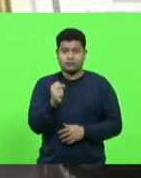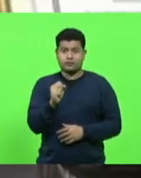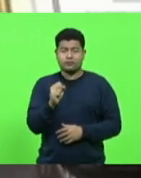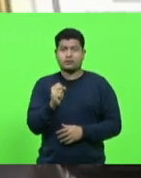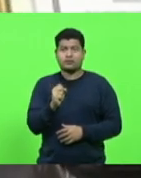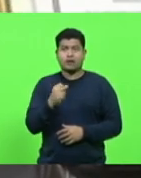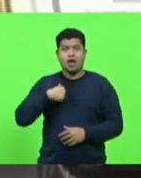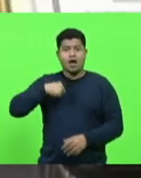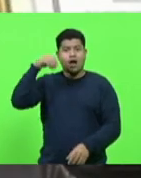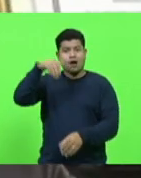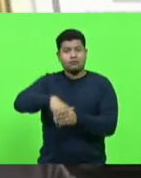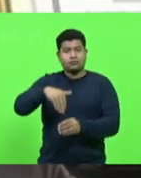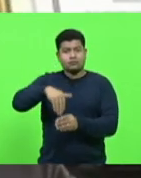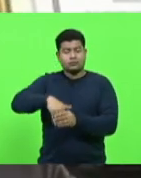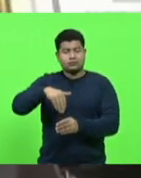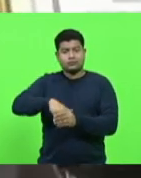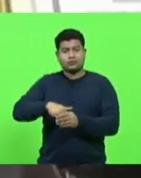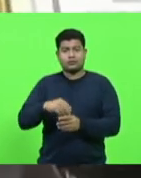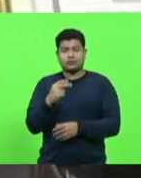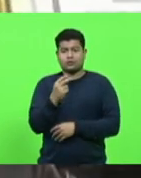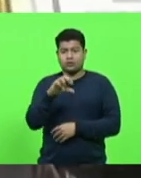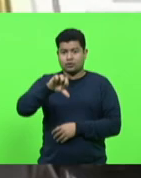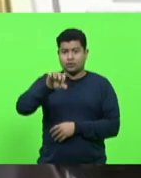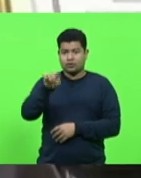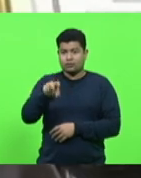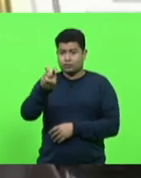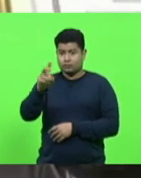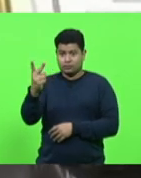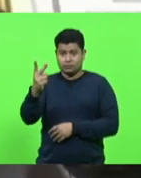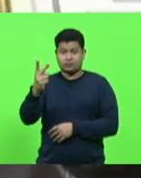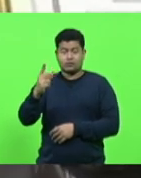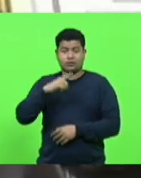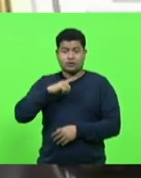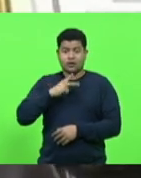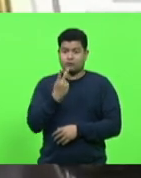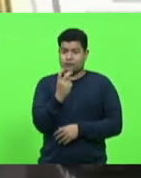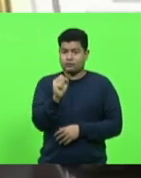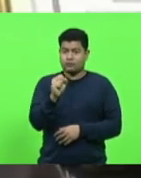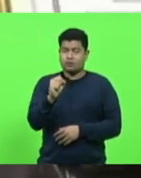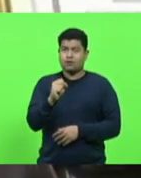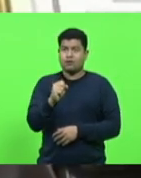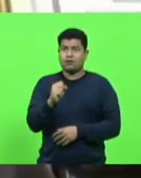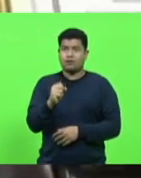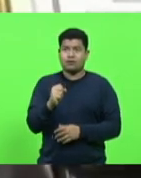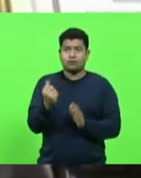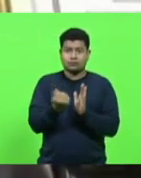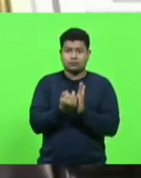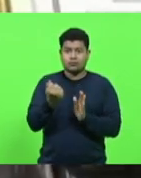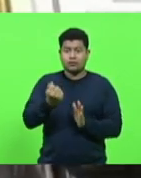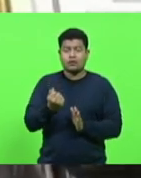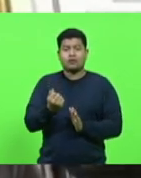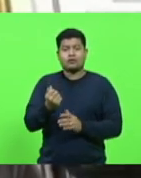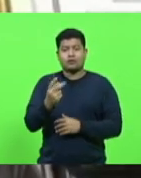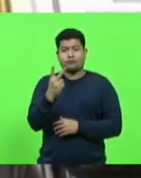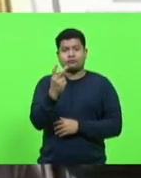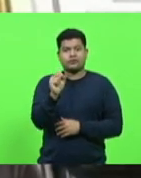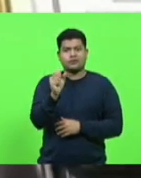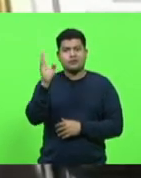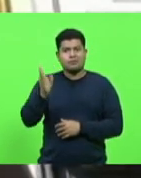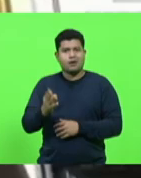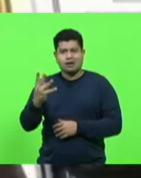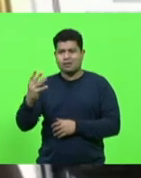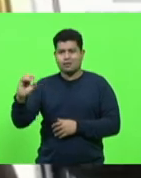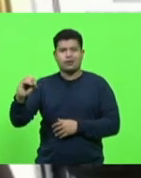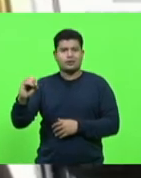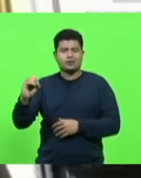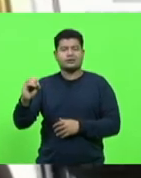votei, às 9h52, tinha 28 deputados presentes. Tem lá, 28/40.